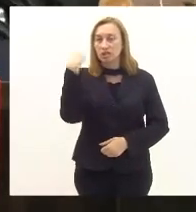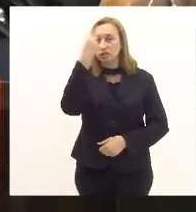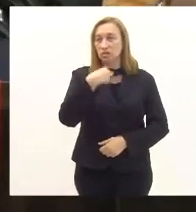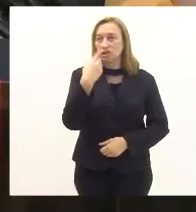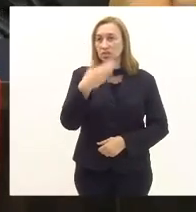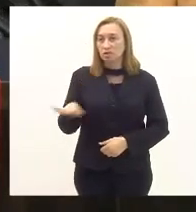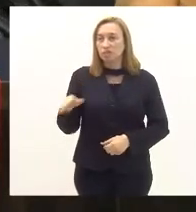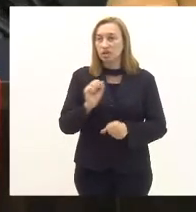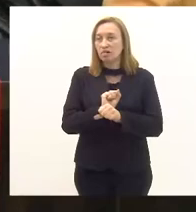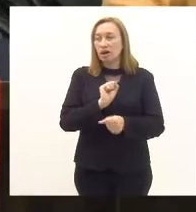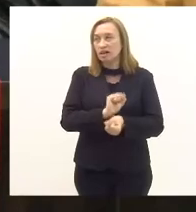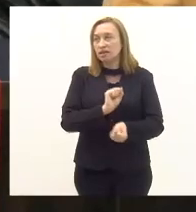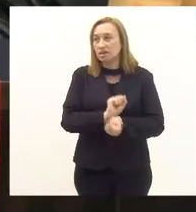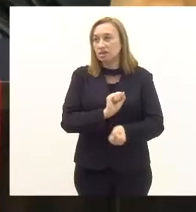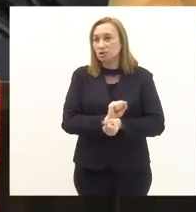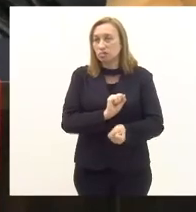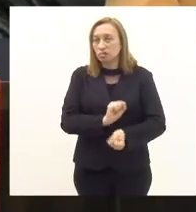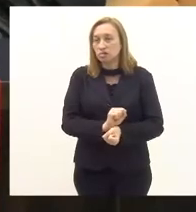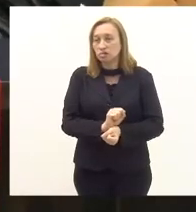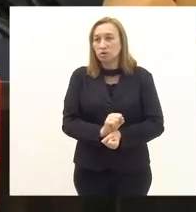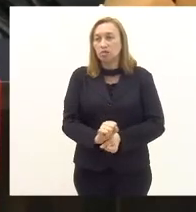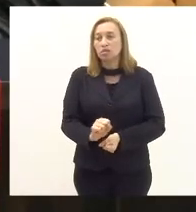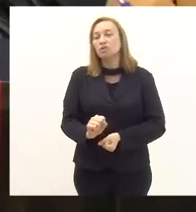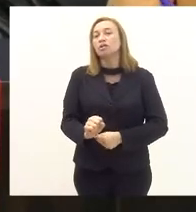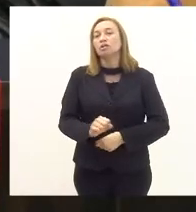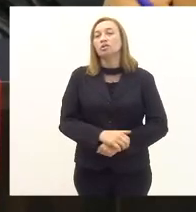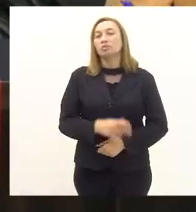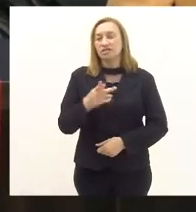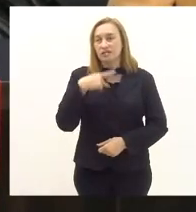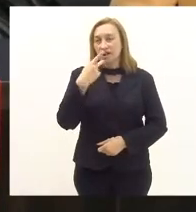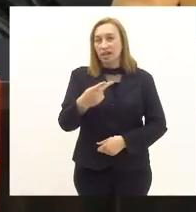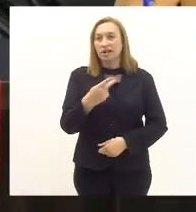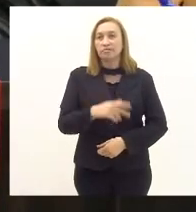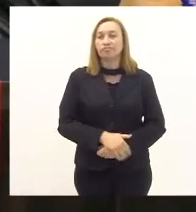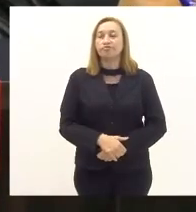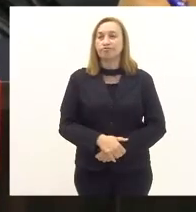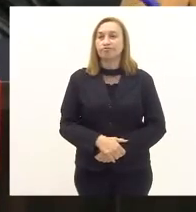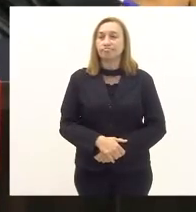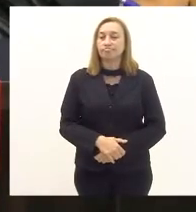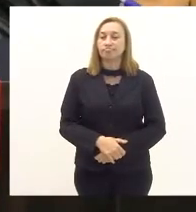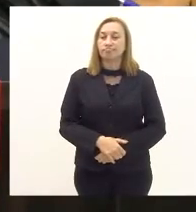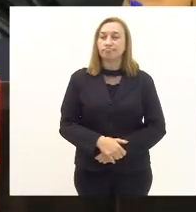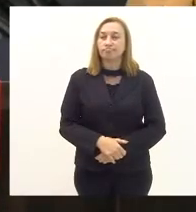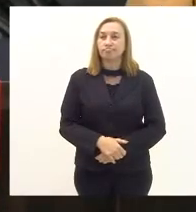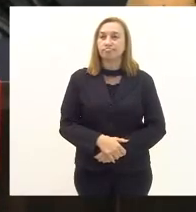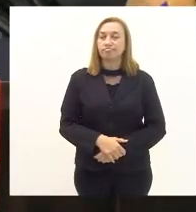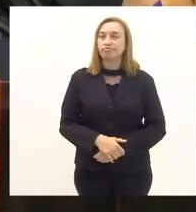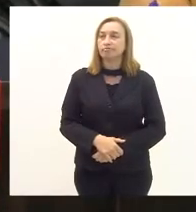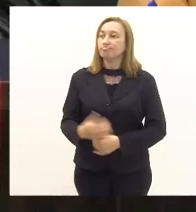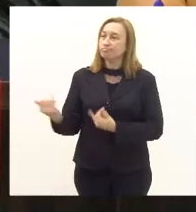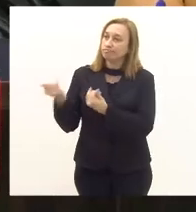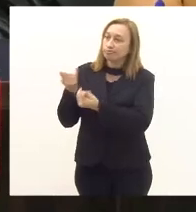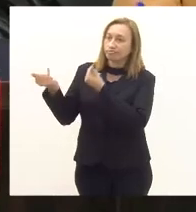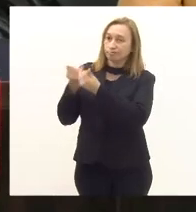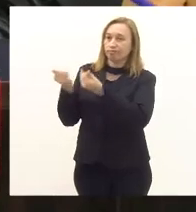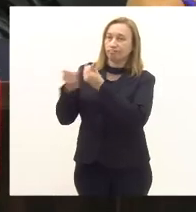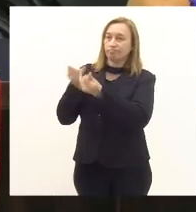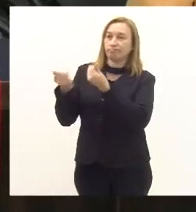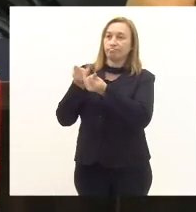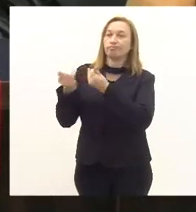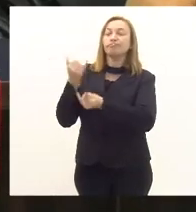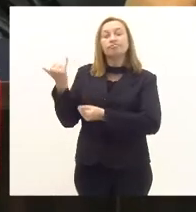3 horas e meia, rouco de tanto ouvir. E vai nos dar, seguramente, algumas notícias